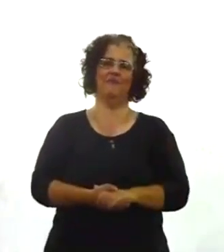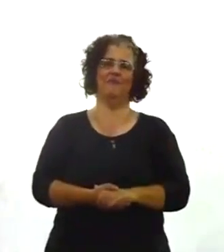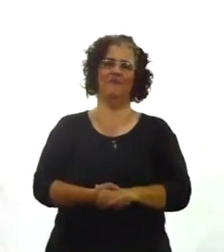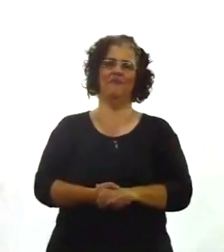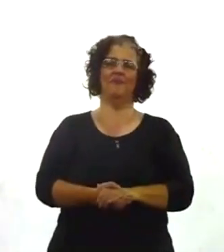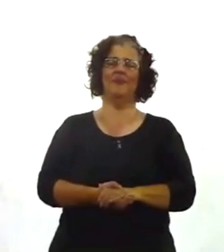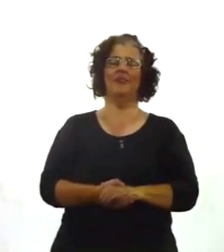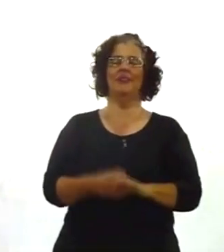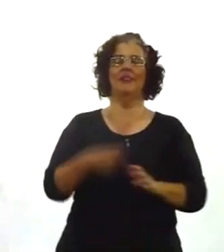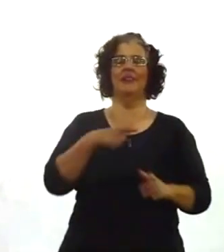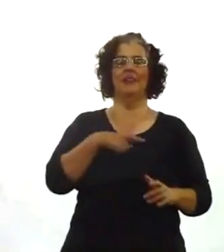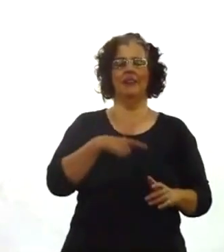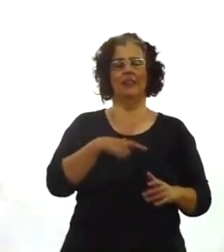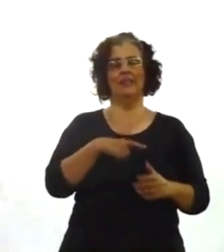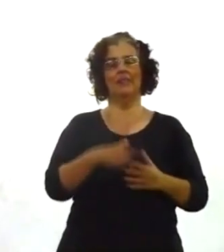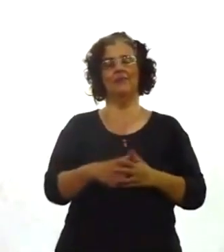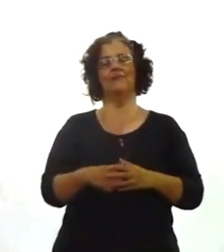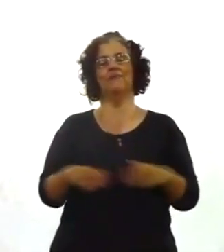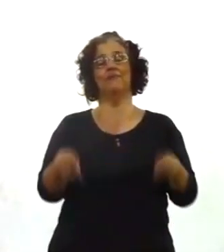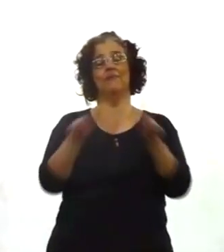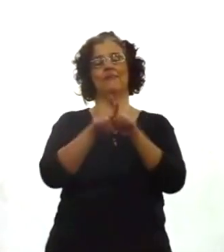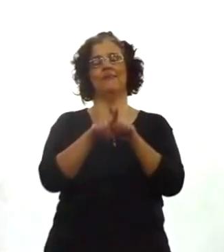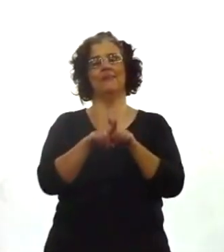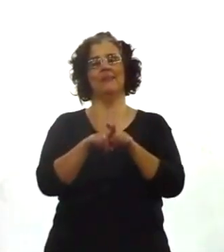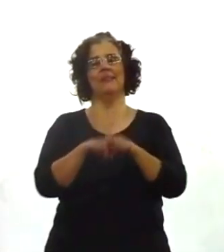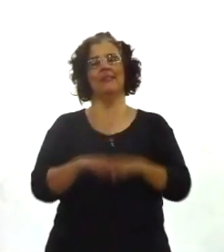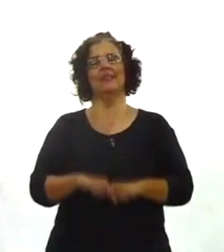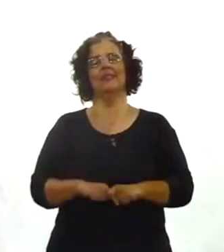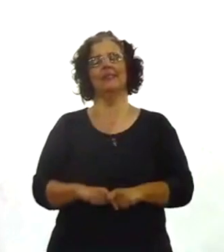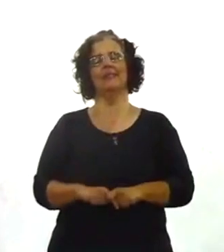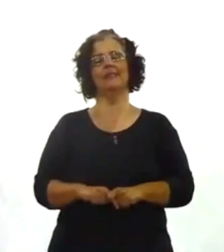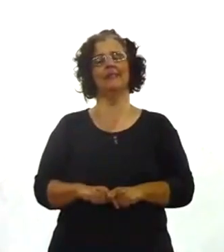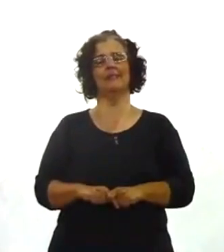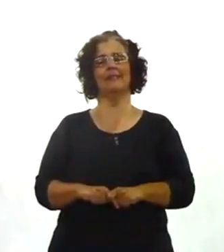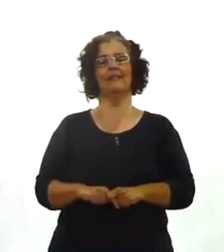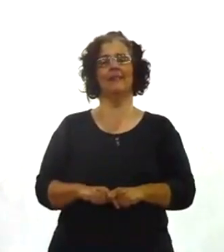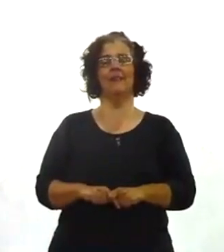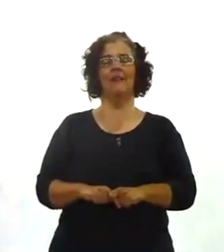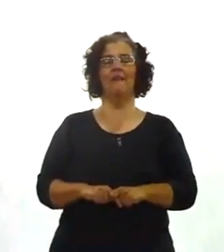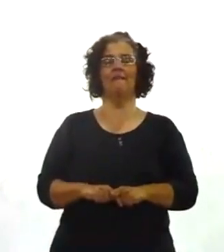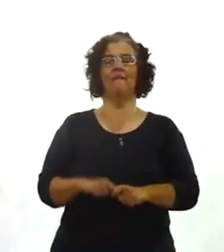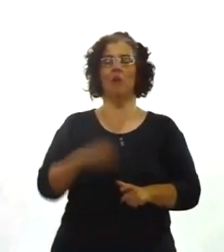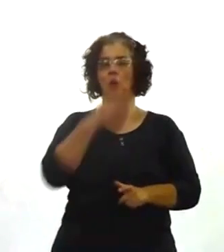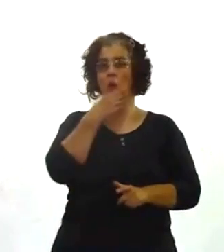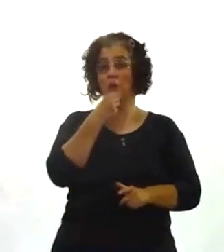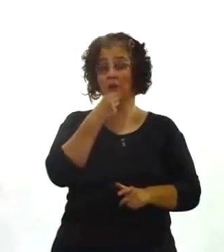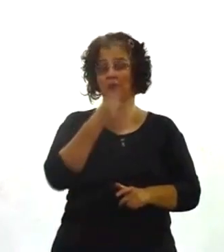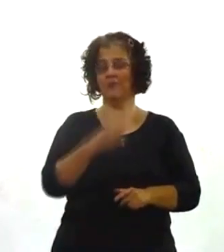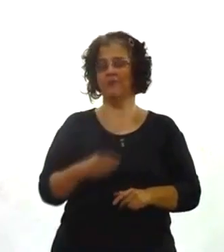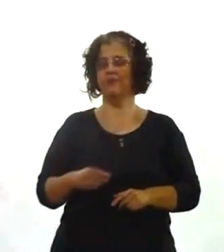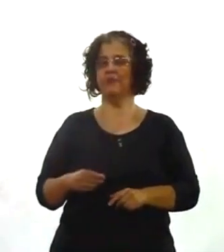das maiores redes do seu país, e aceitou.